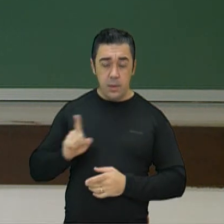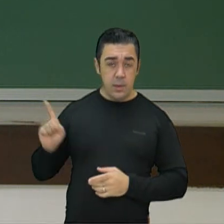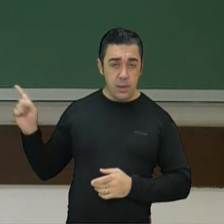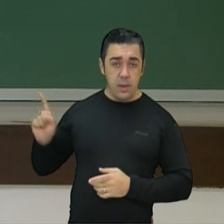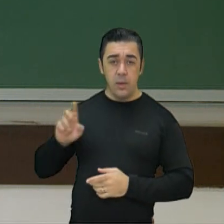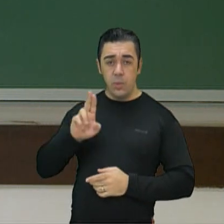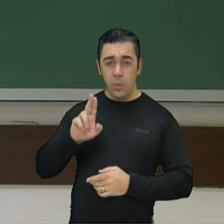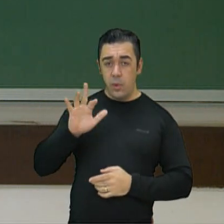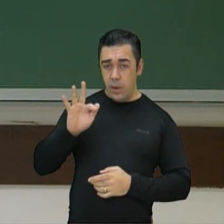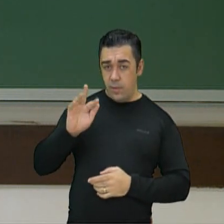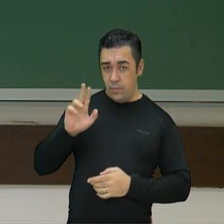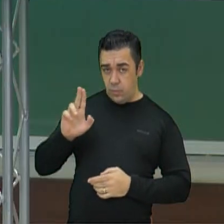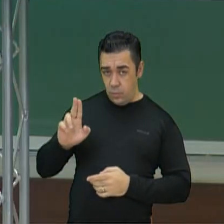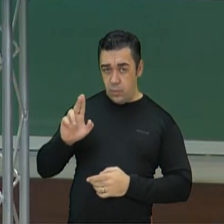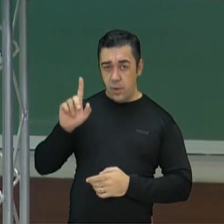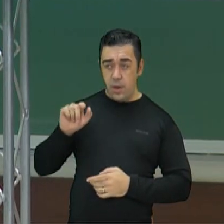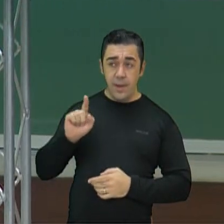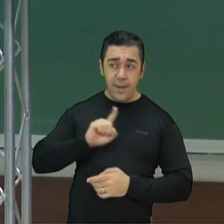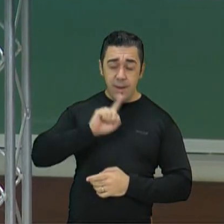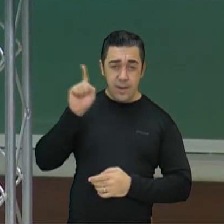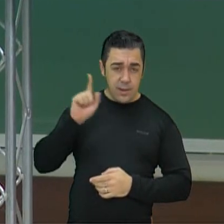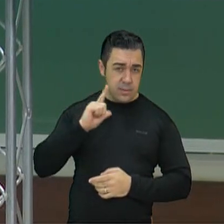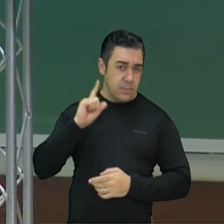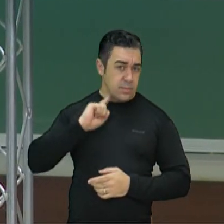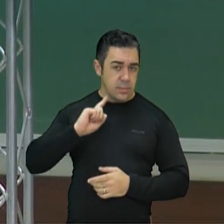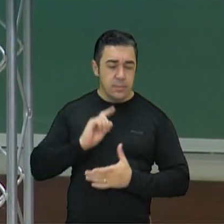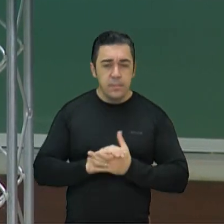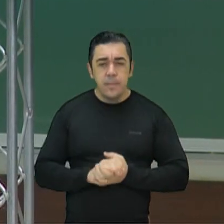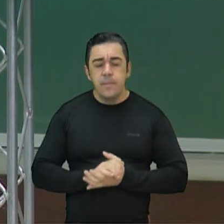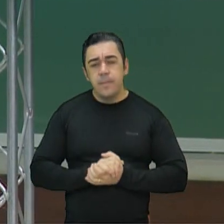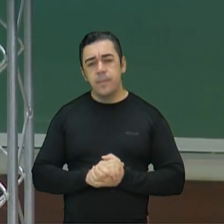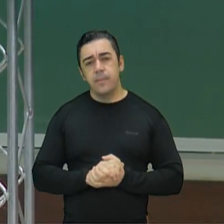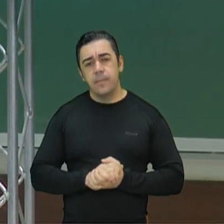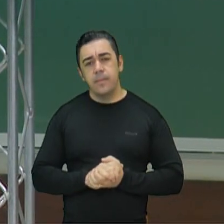na Universidade Federal de Uberlândia. Vamos ver aqui, ó.